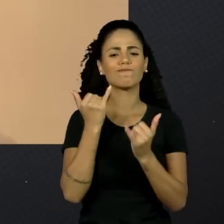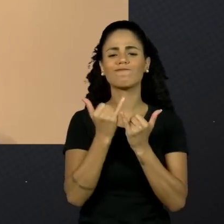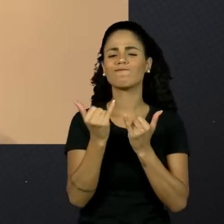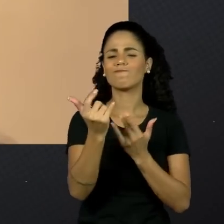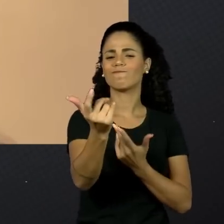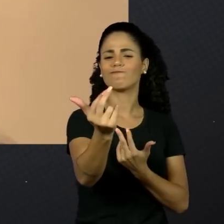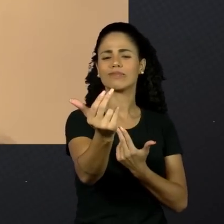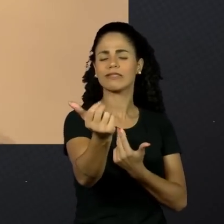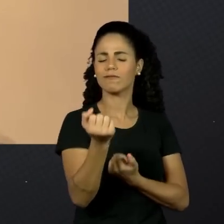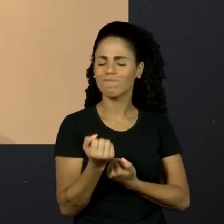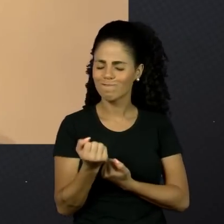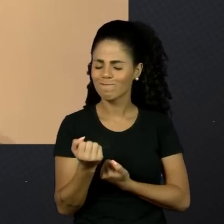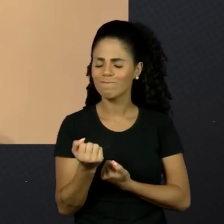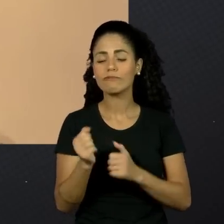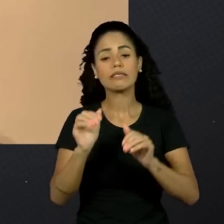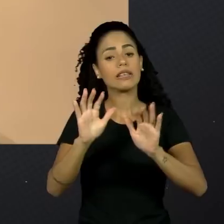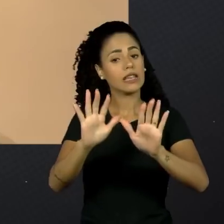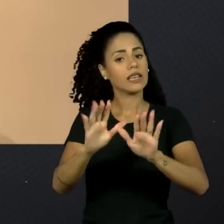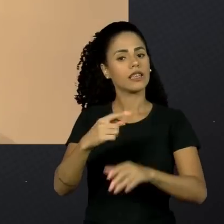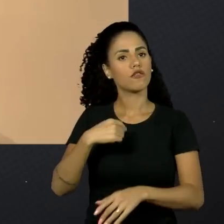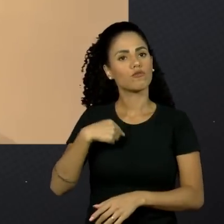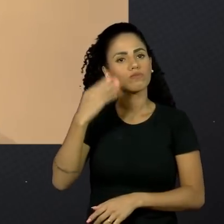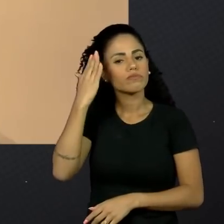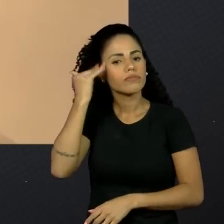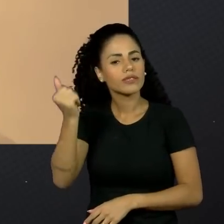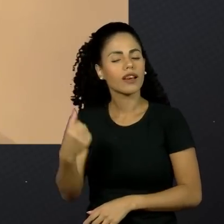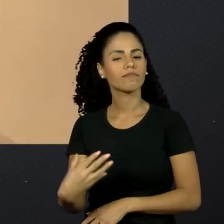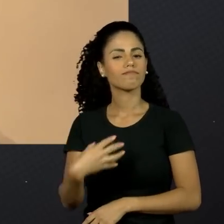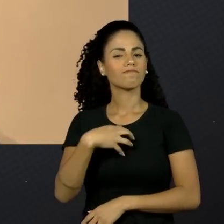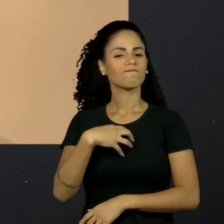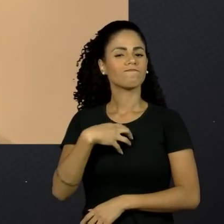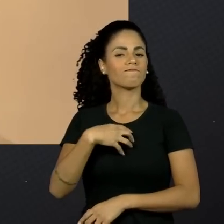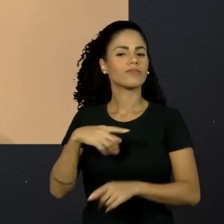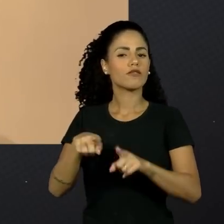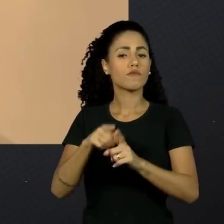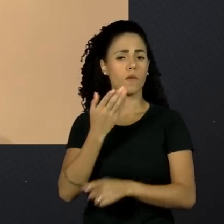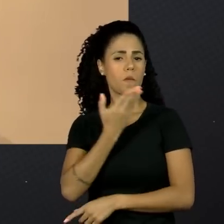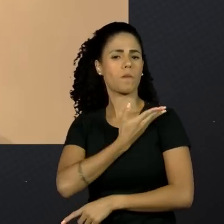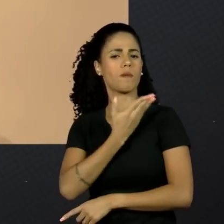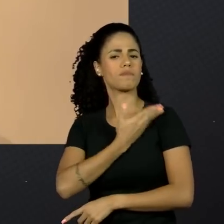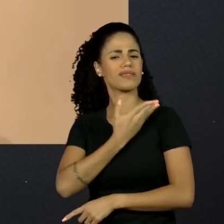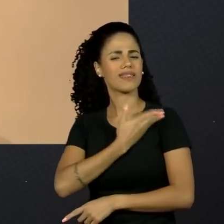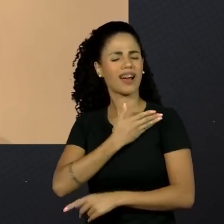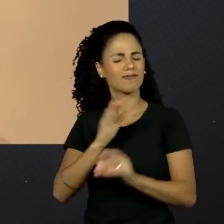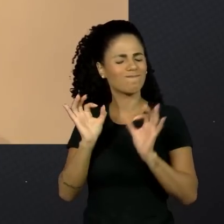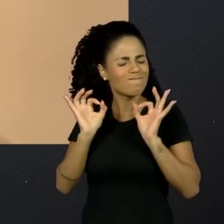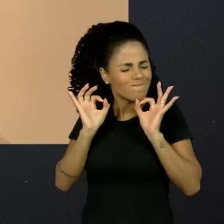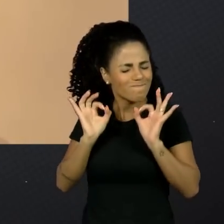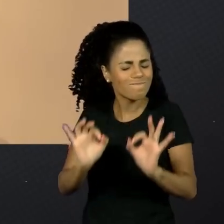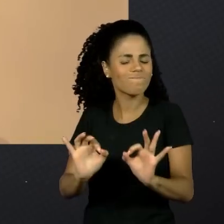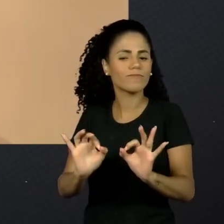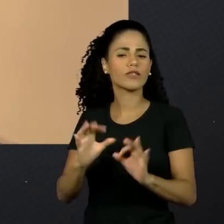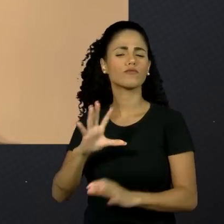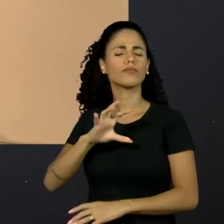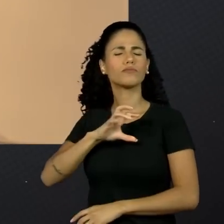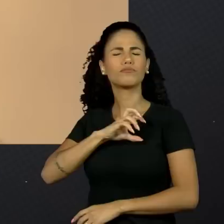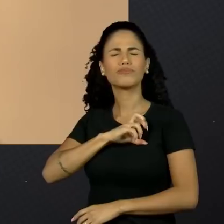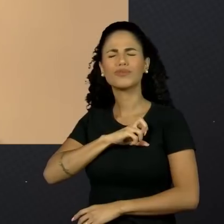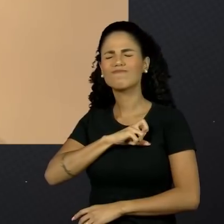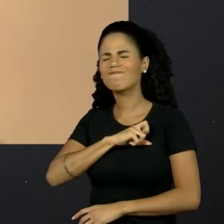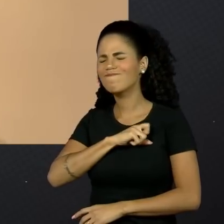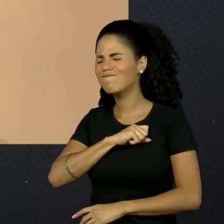parecidas e tenho, assim, além de uma amizade profunda, um amor imenso,